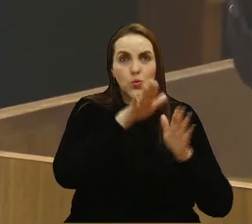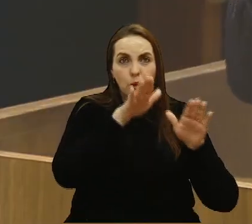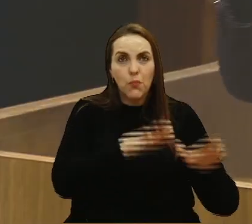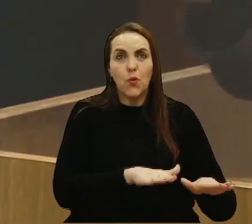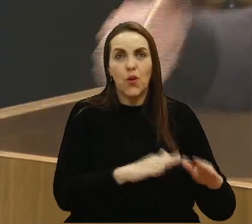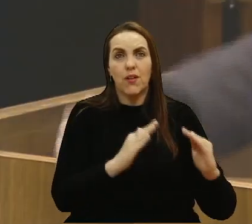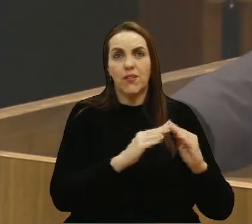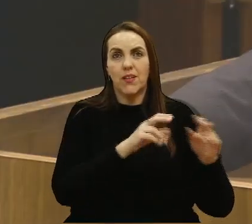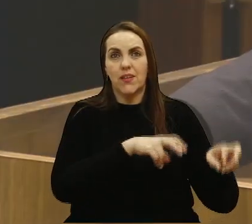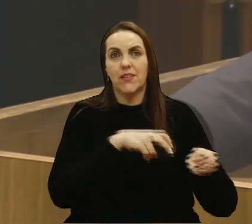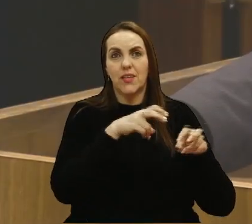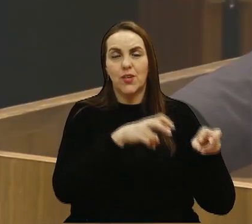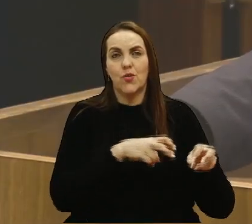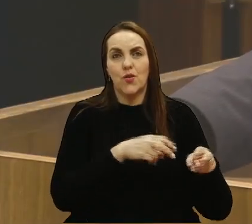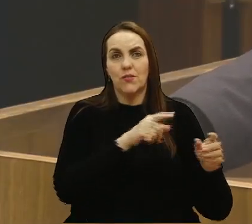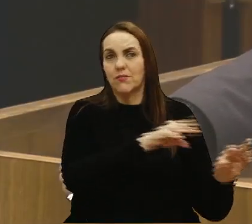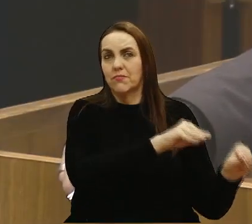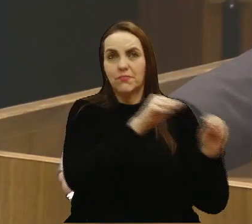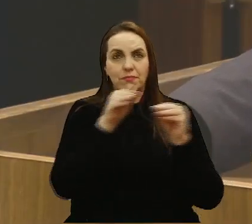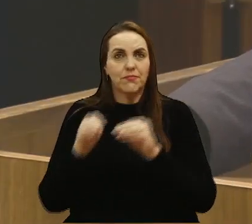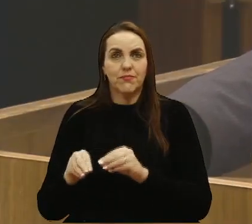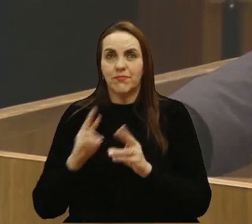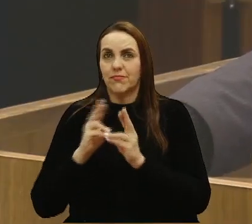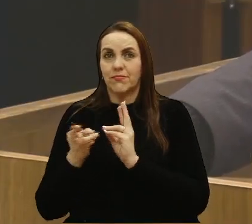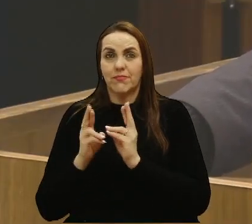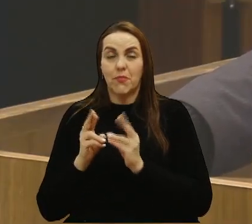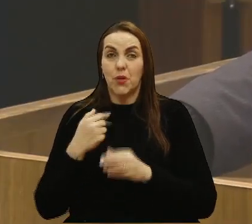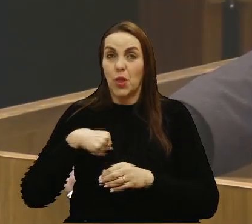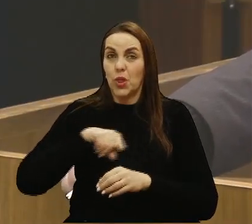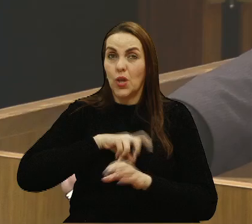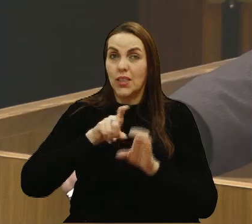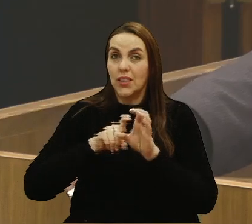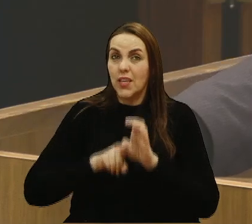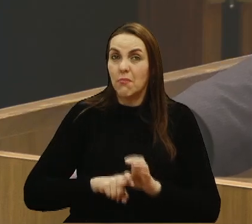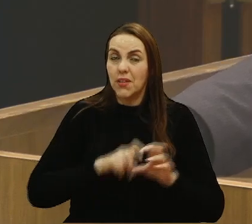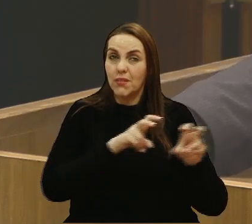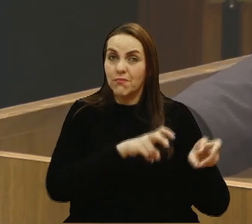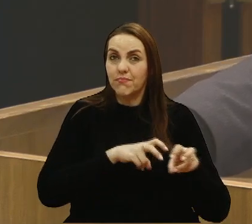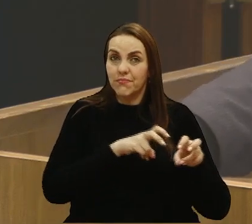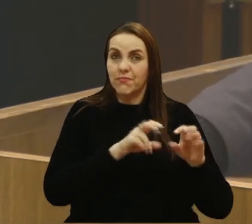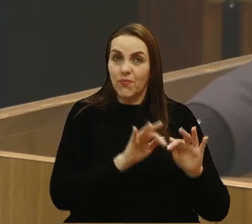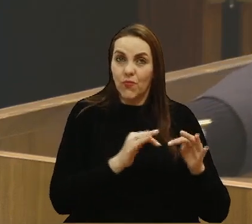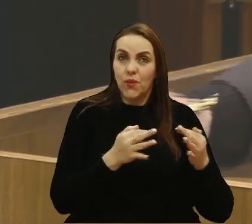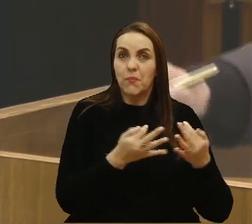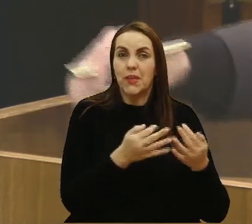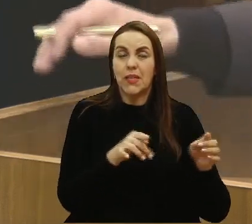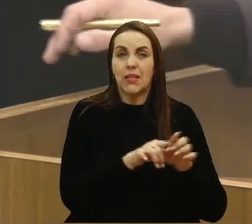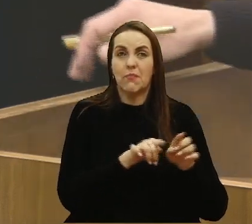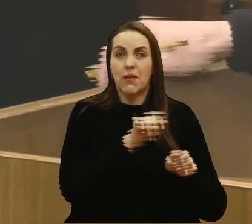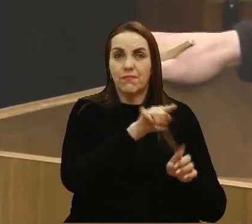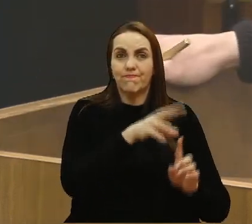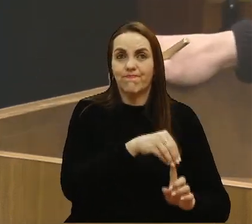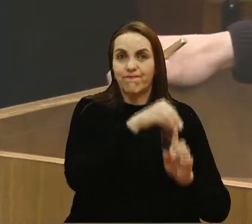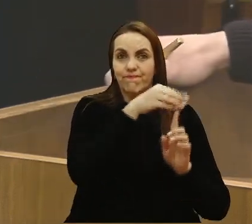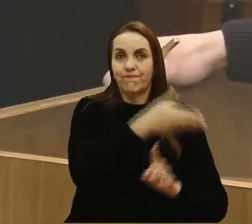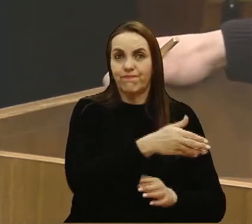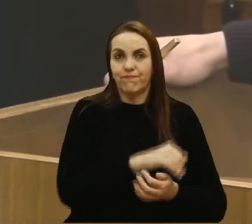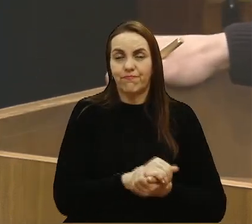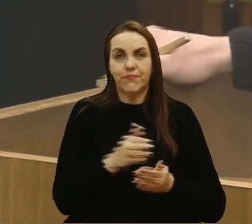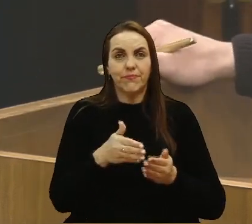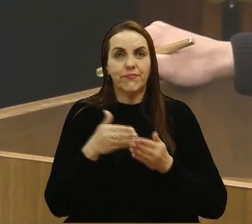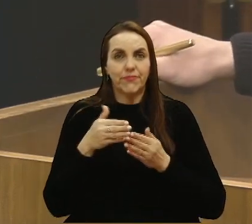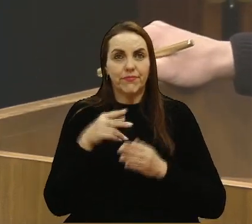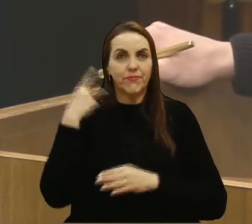não venho aqui para a parte urbana, porque a gente depende da agricultura familiar, depende desta parte muito fundamental. Sua parte, por